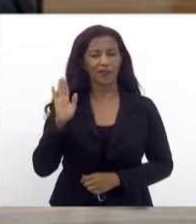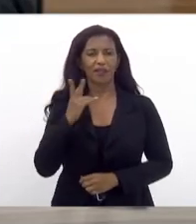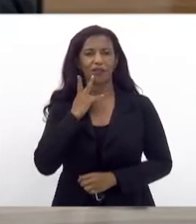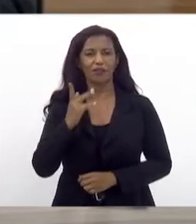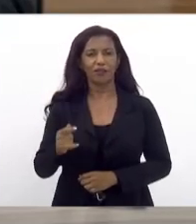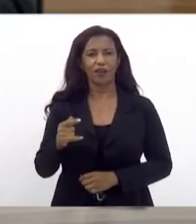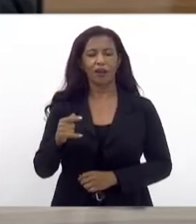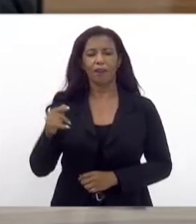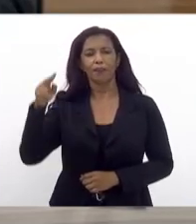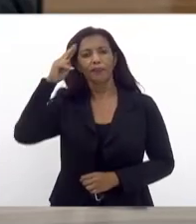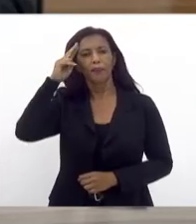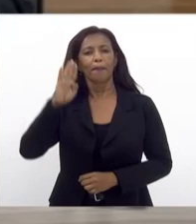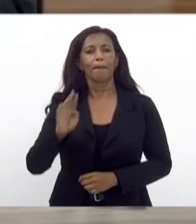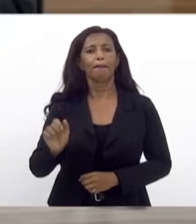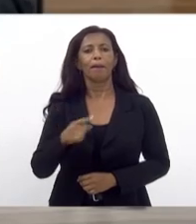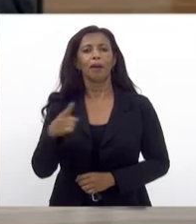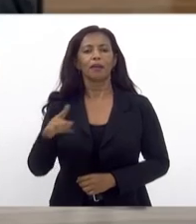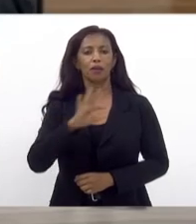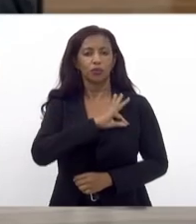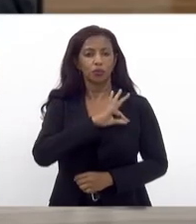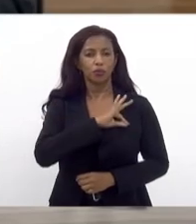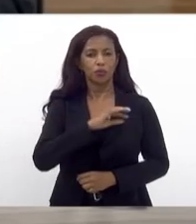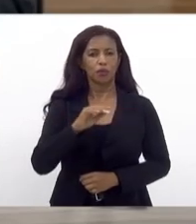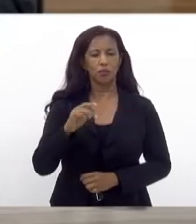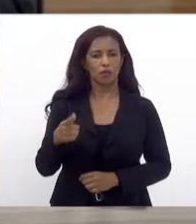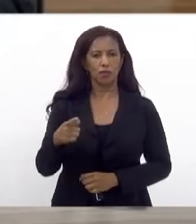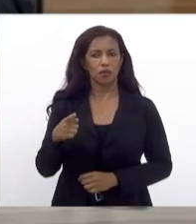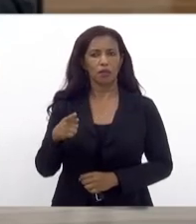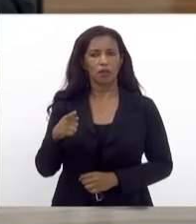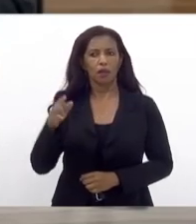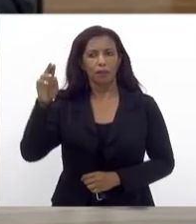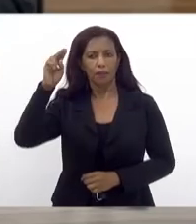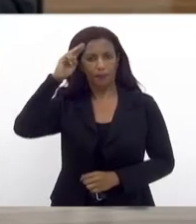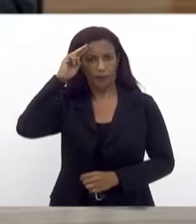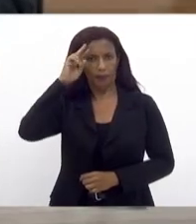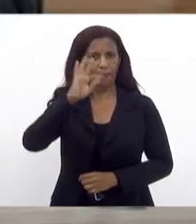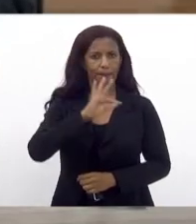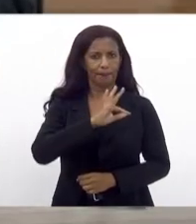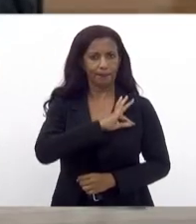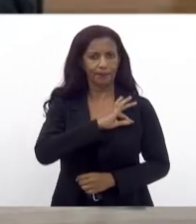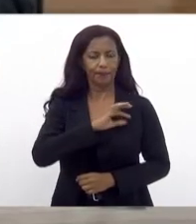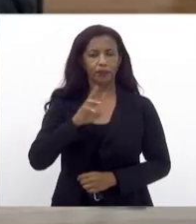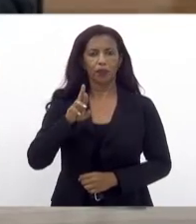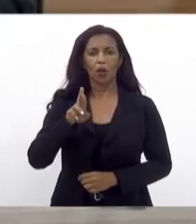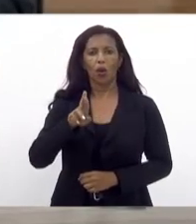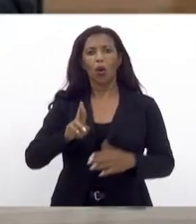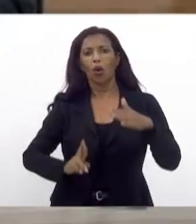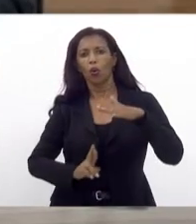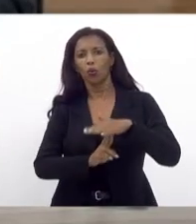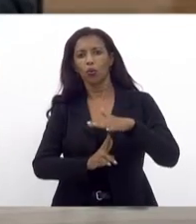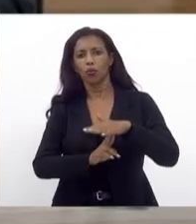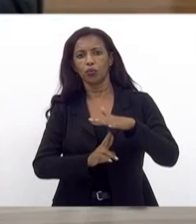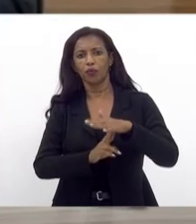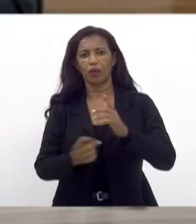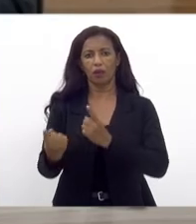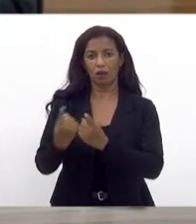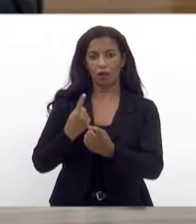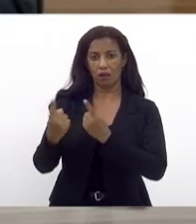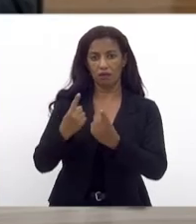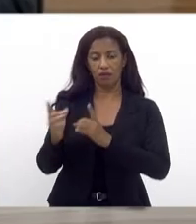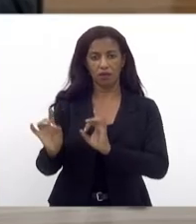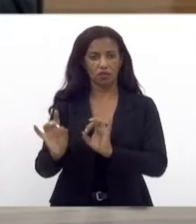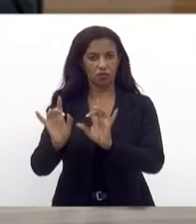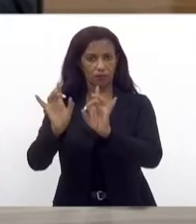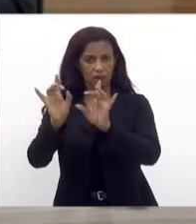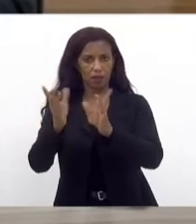batalhão de polícia, ali o BPV, o batalhão da polícia rodoviária, nas vias especiais, na verdade,